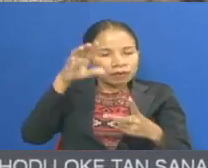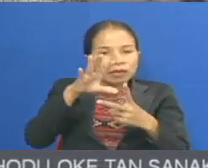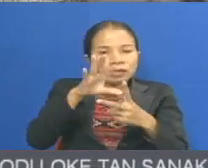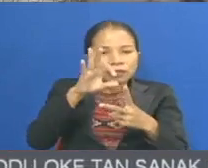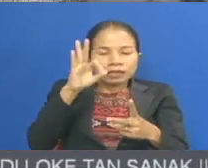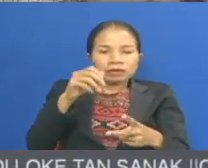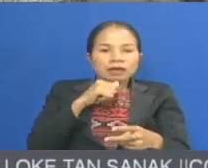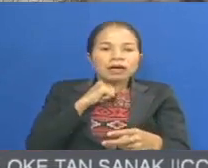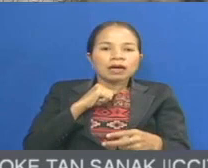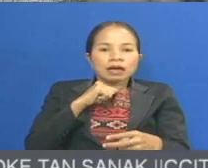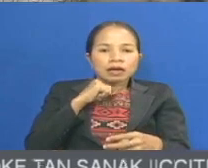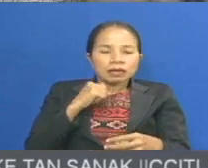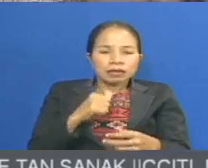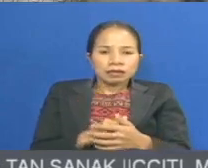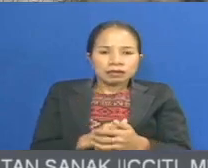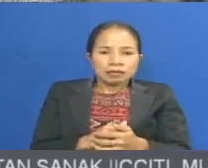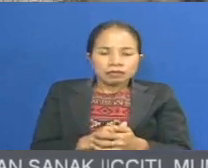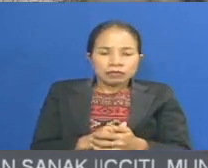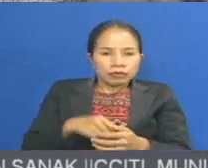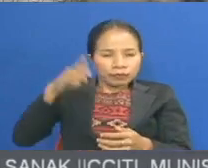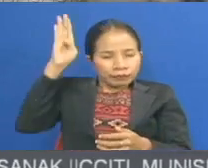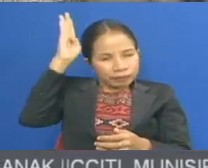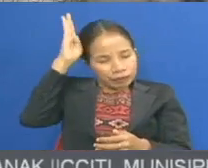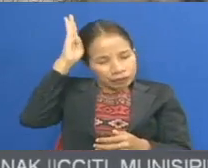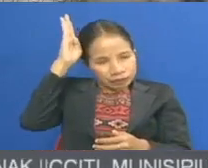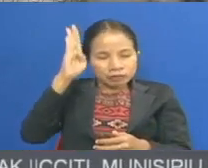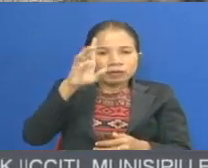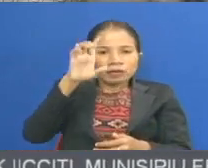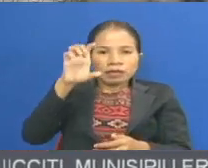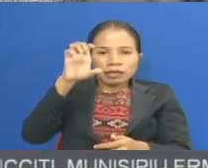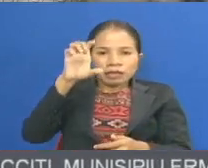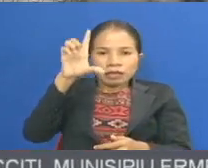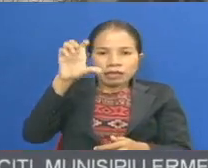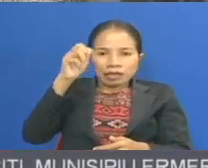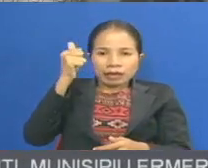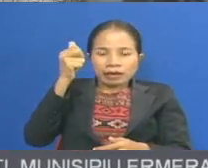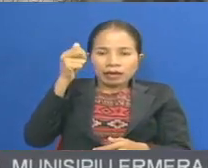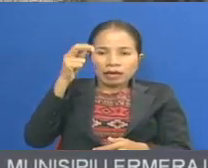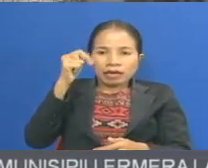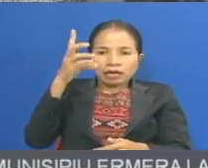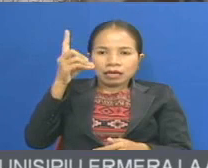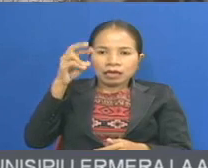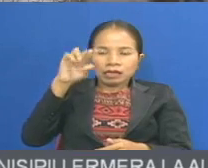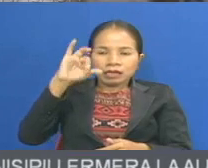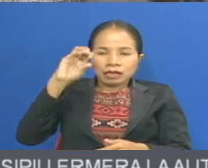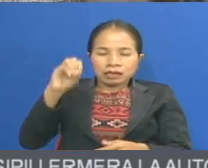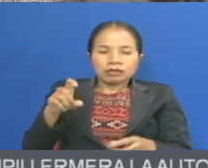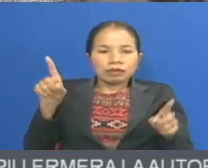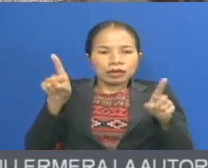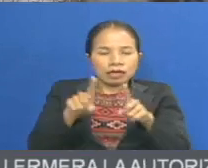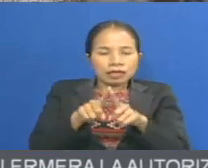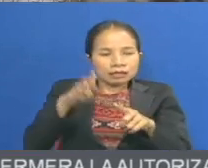Hiliona, Naeduli, Leandro Maria Alves, Anessa, Bispo